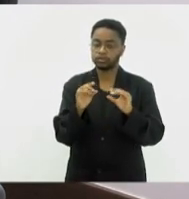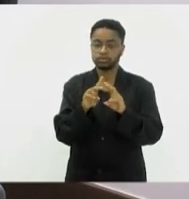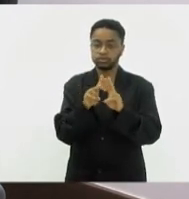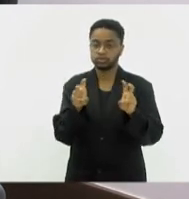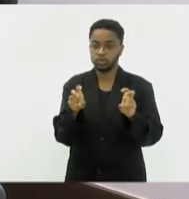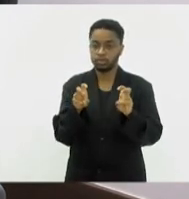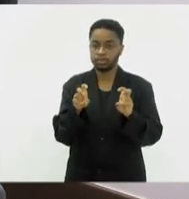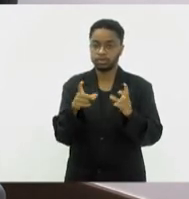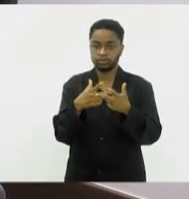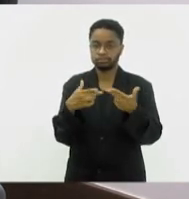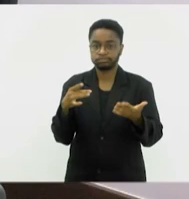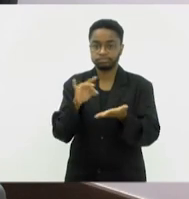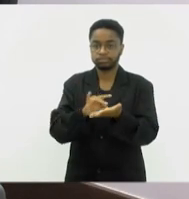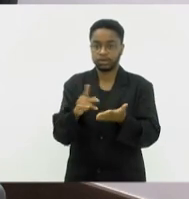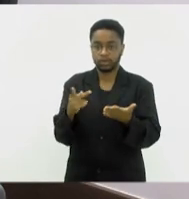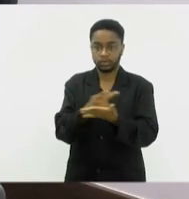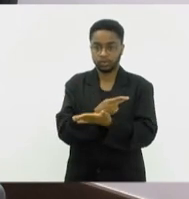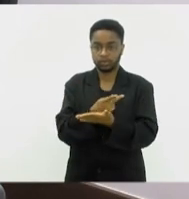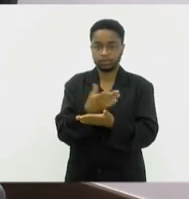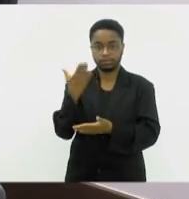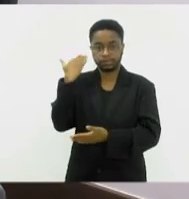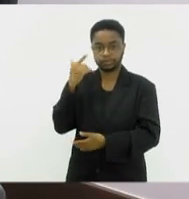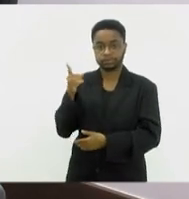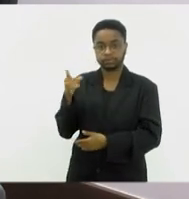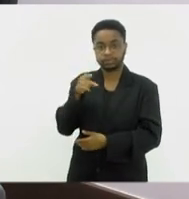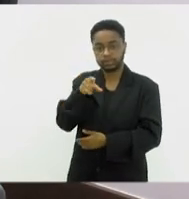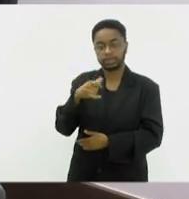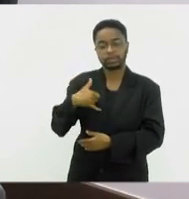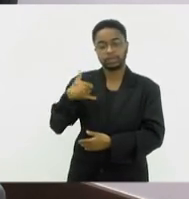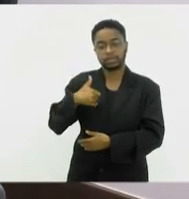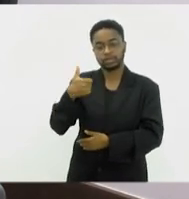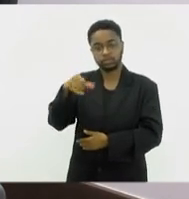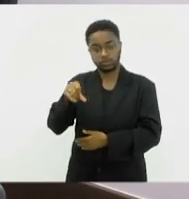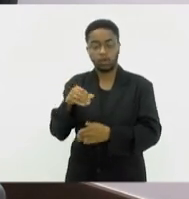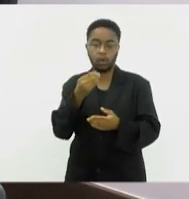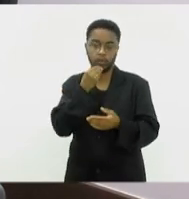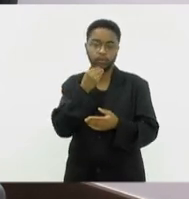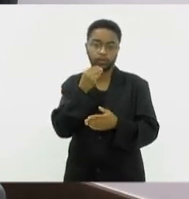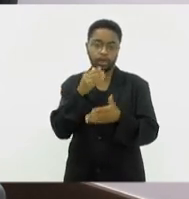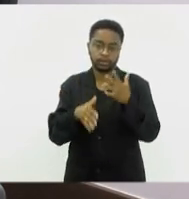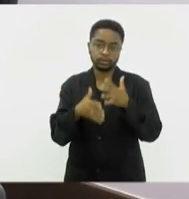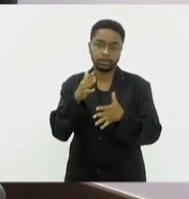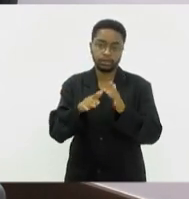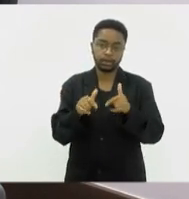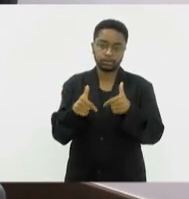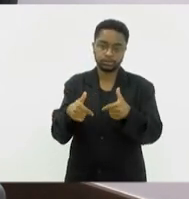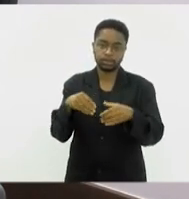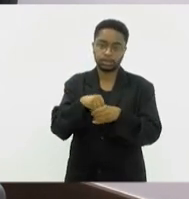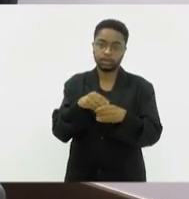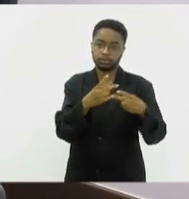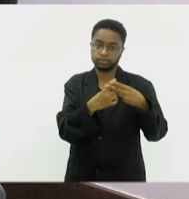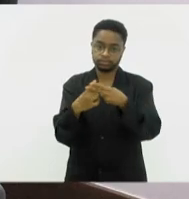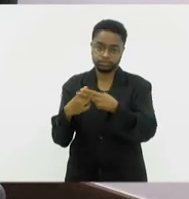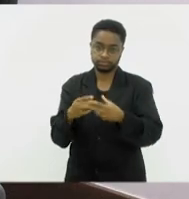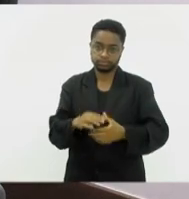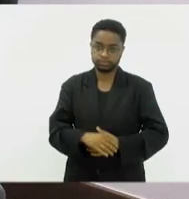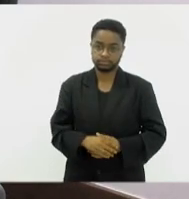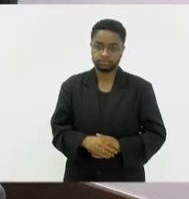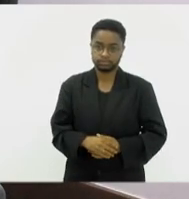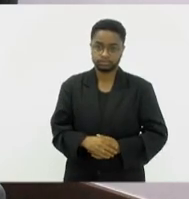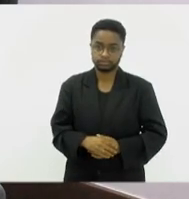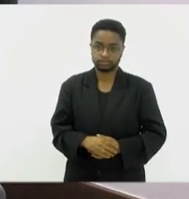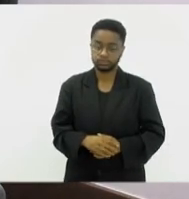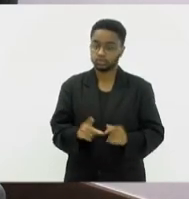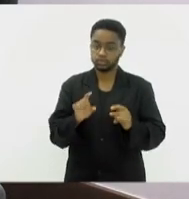esse fato específico, quando o senhor tinha 19 anos, e que, obviamente, implica numa atuação dentro de unidades prisionais. É só essa questão. Senhor presidente. Mas o